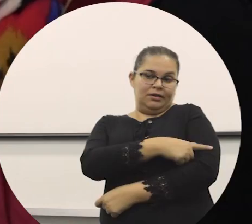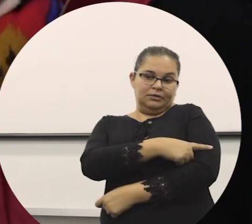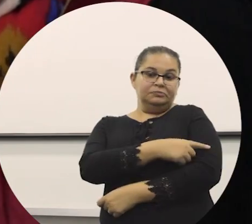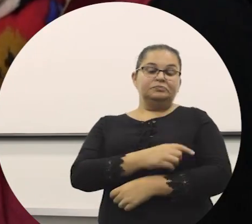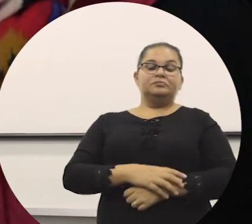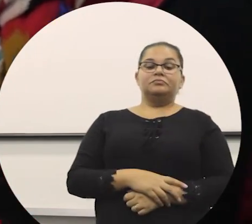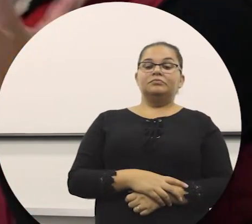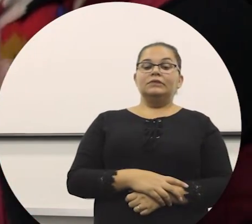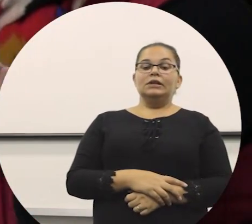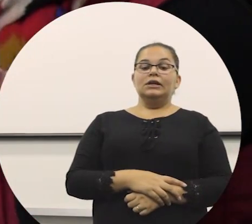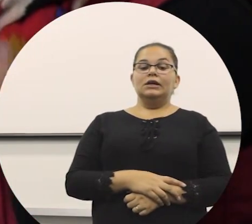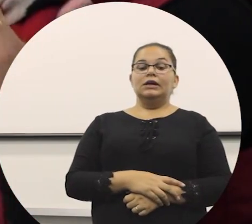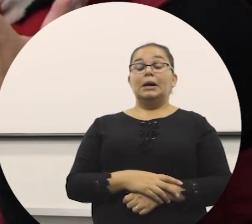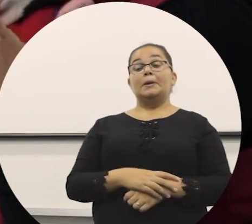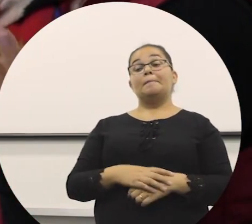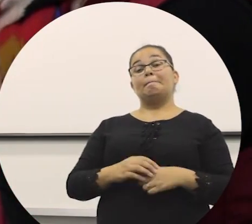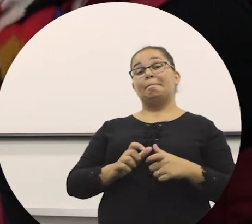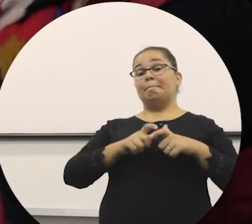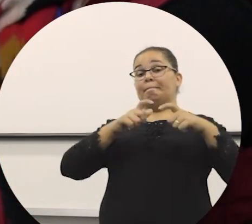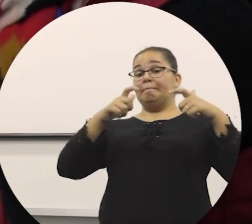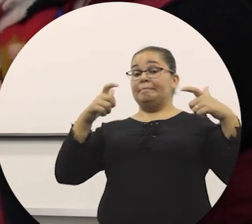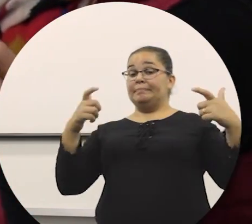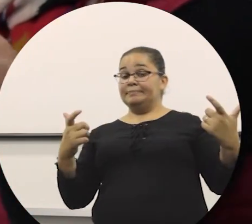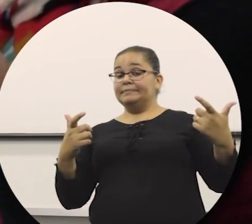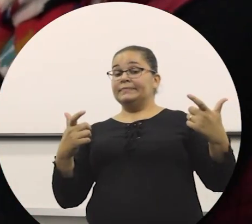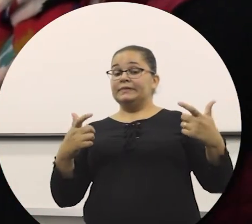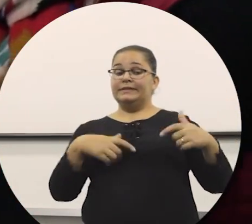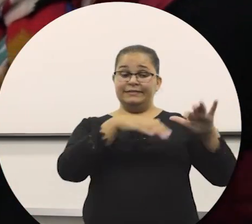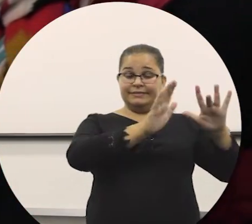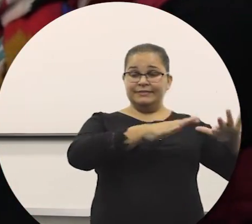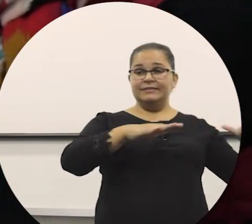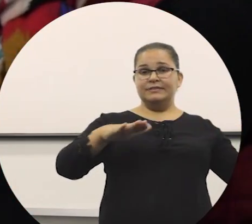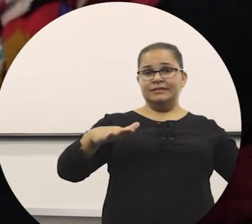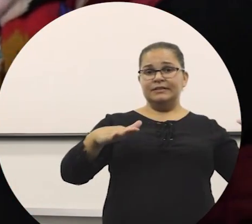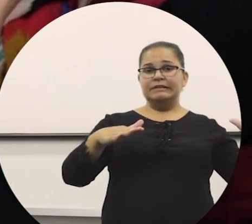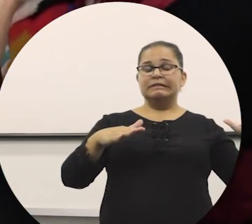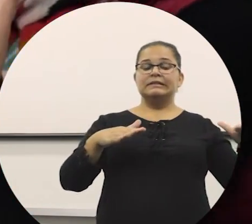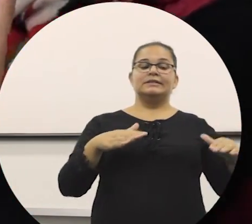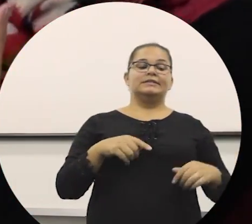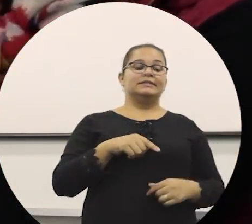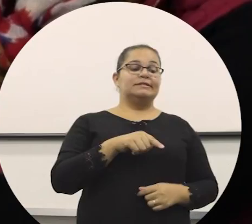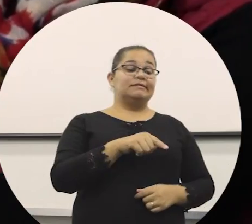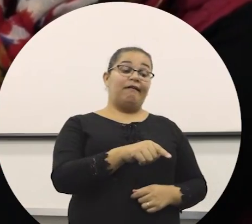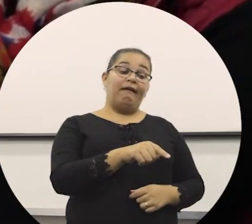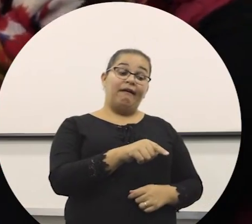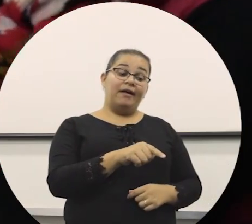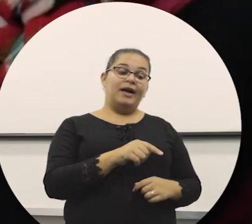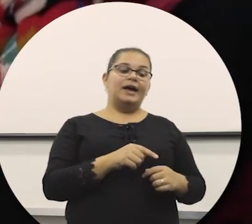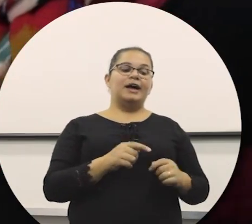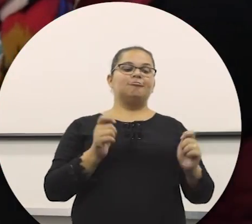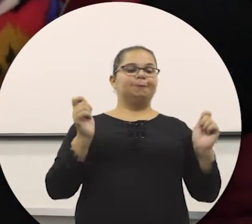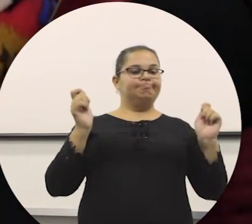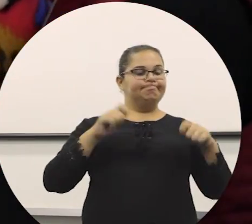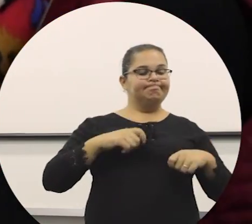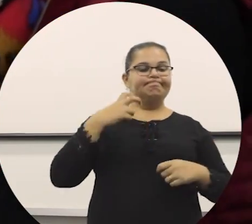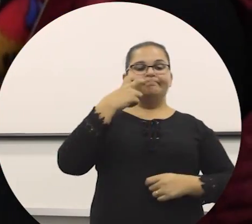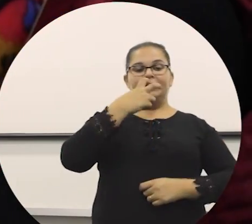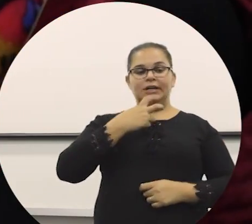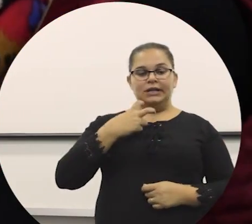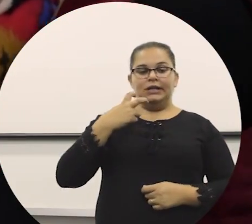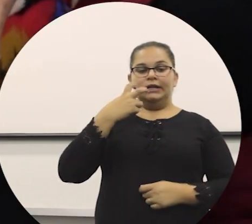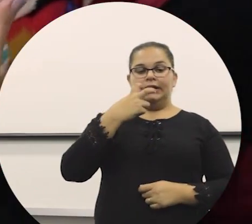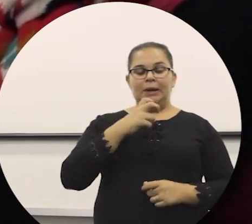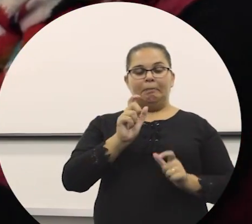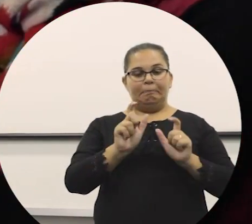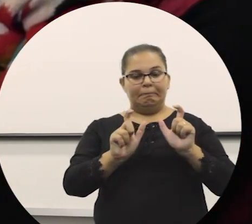vezes... isso pode parecer contraditório ou não, mas crianças que têm uma capacidade de